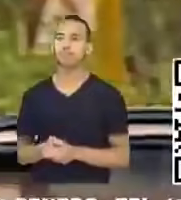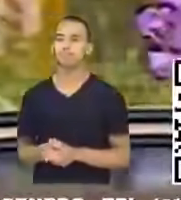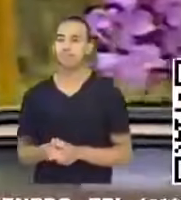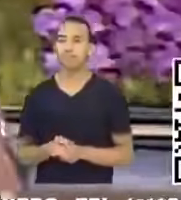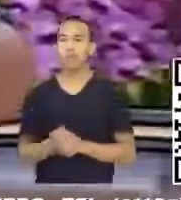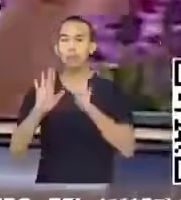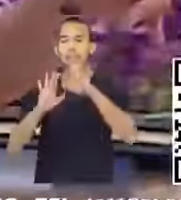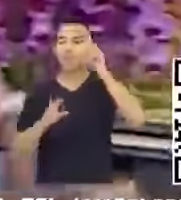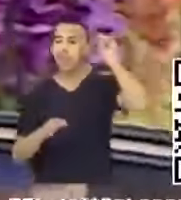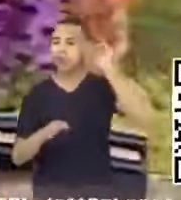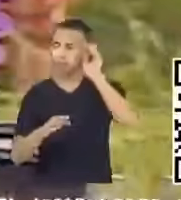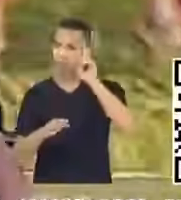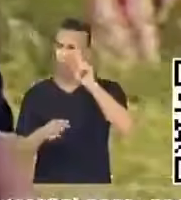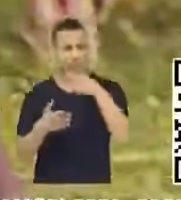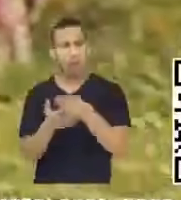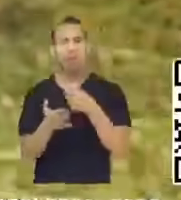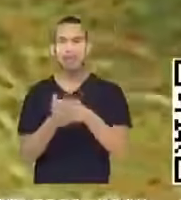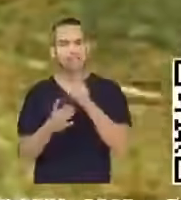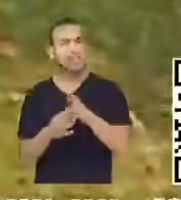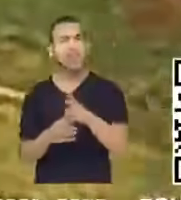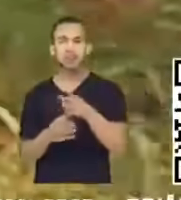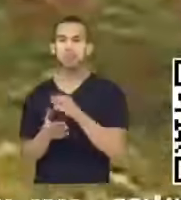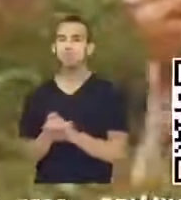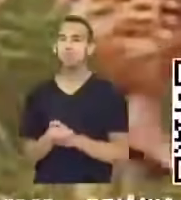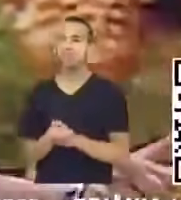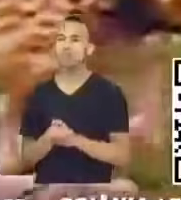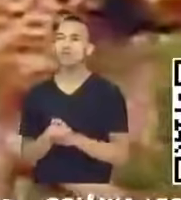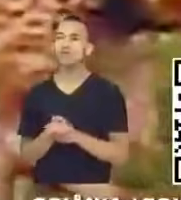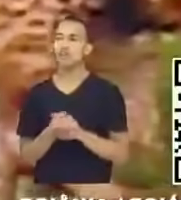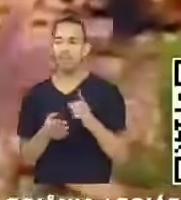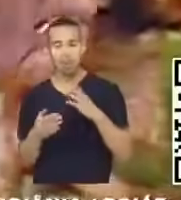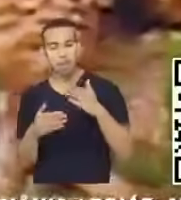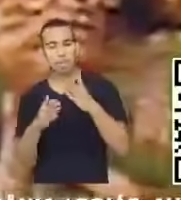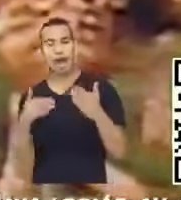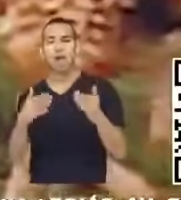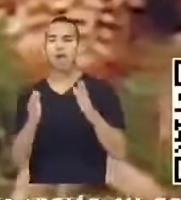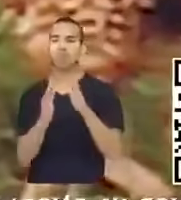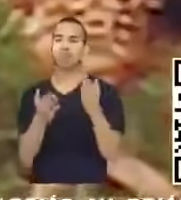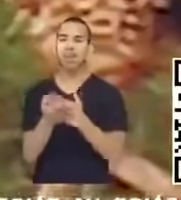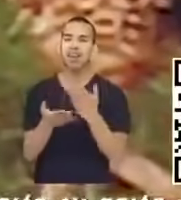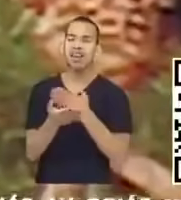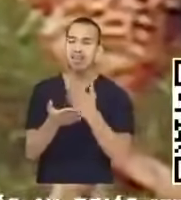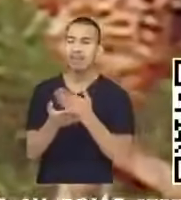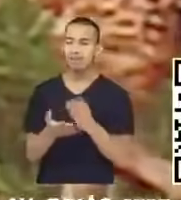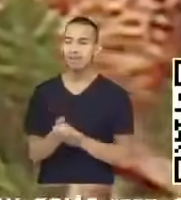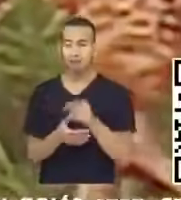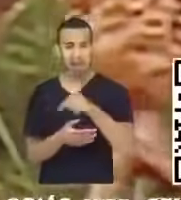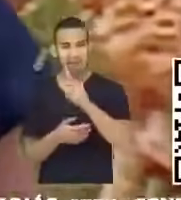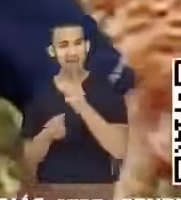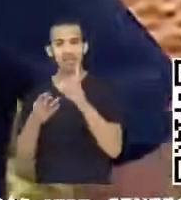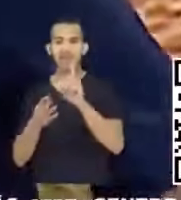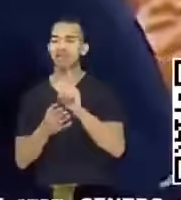é mas antigamente era direto direto gente ver com um pacote de livro lá no Brás depois eu vi que ele queria vender livro por aqui tu não vai vender